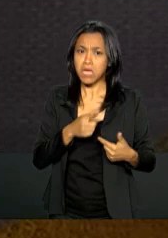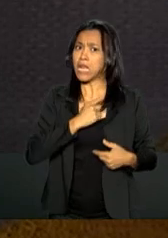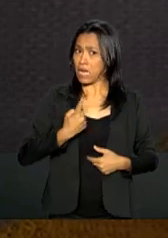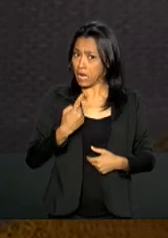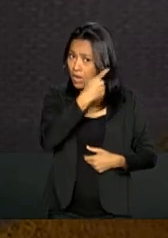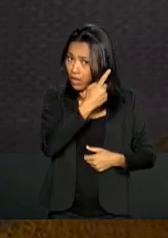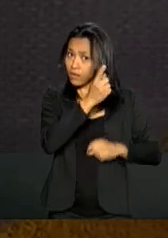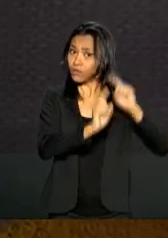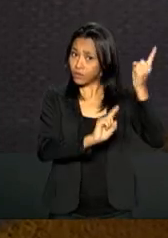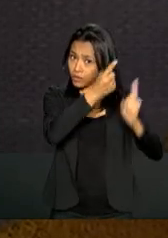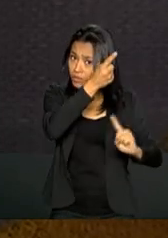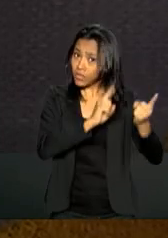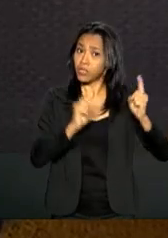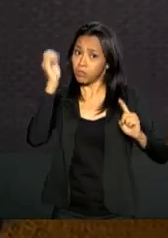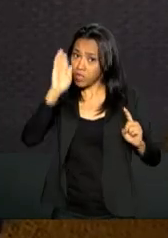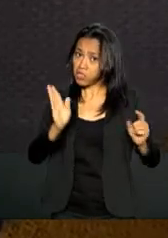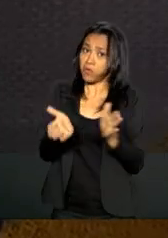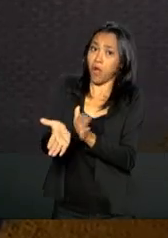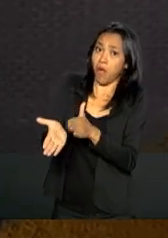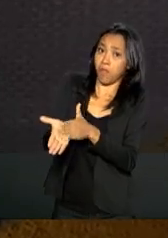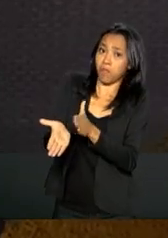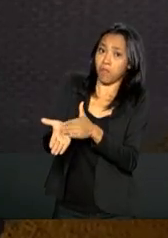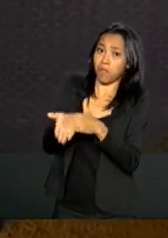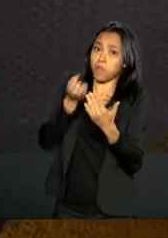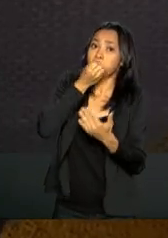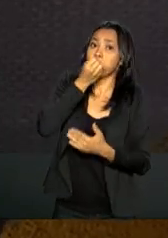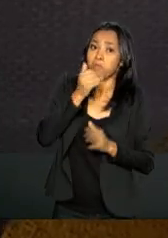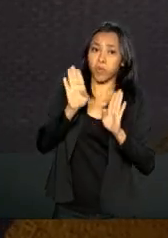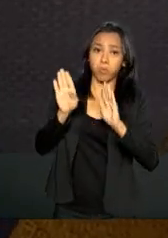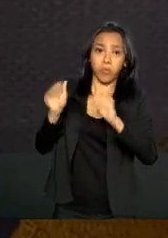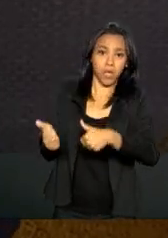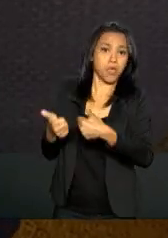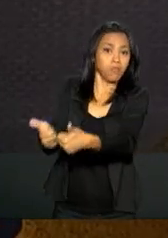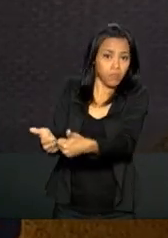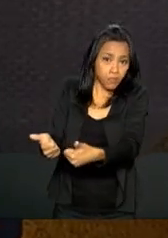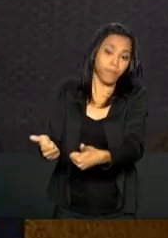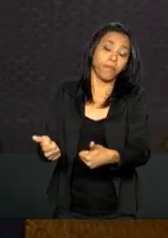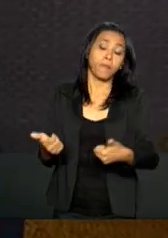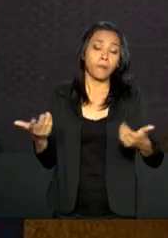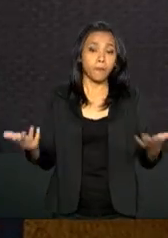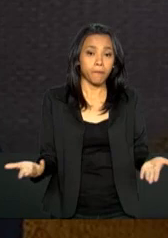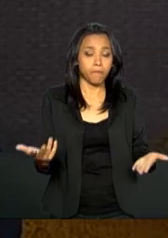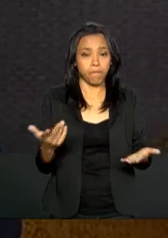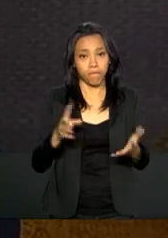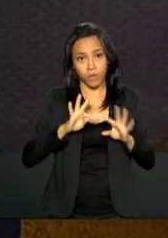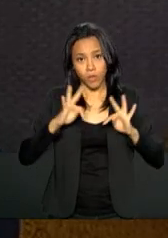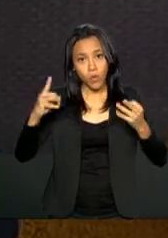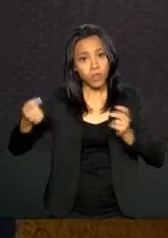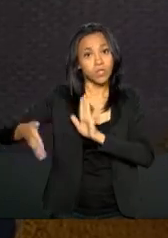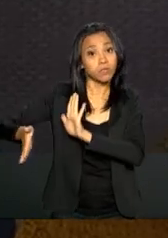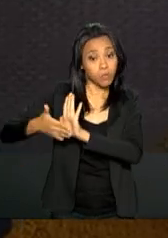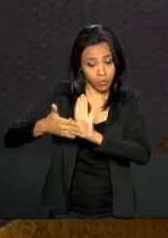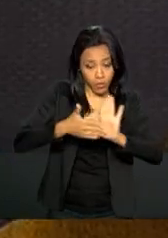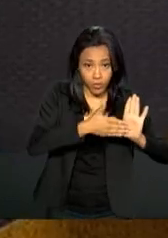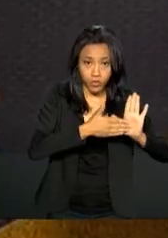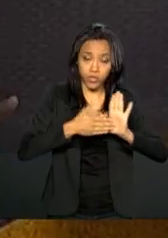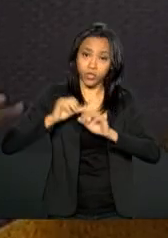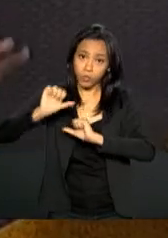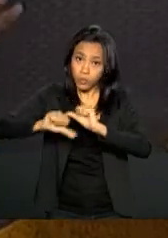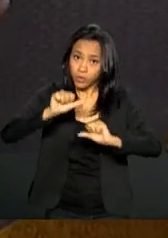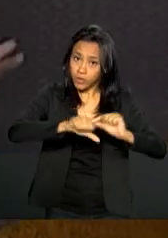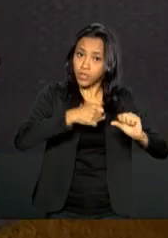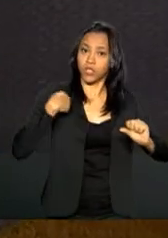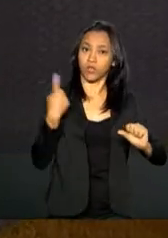aplaudido então neste momento eu digo interessante é de fora parte as reformas todas que nós fizemos acho que esta